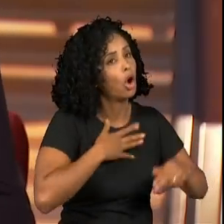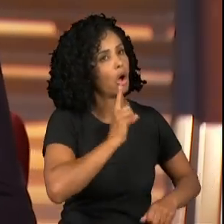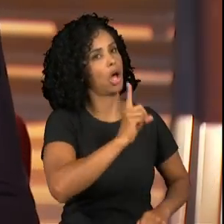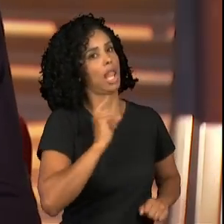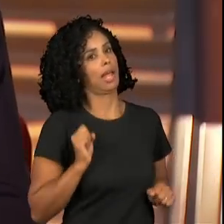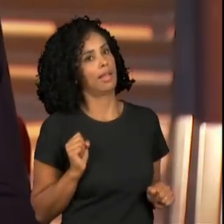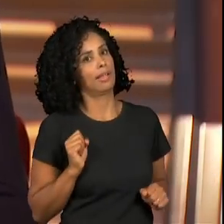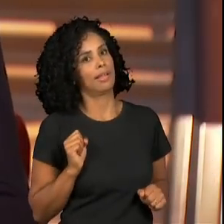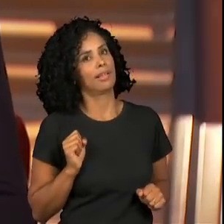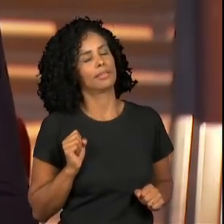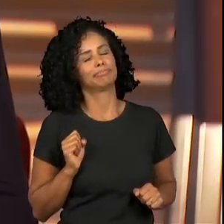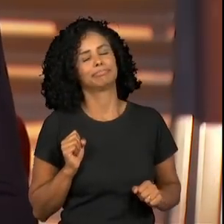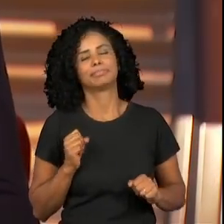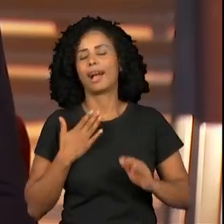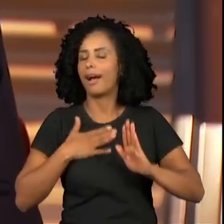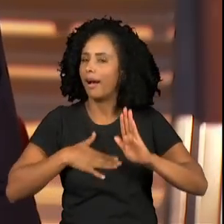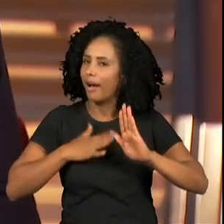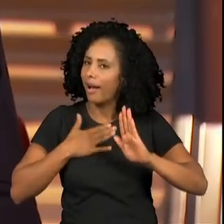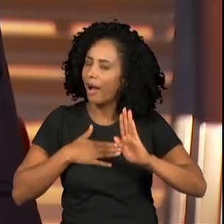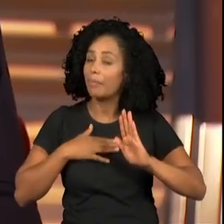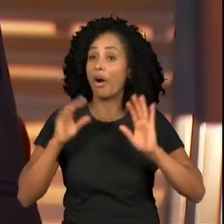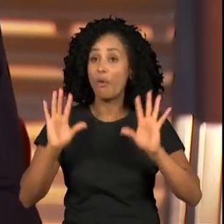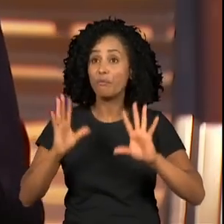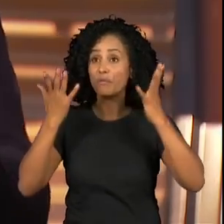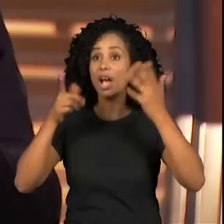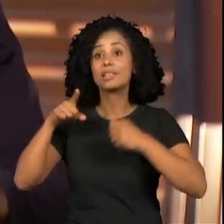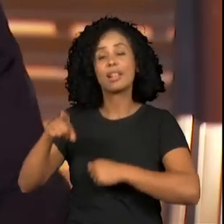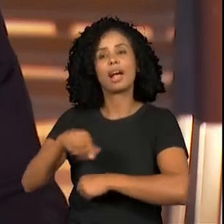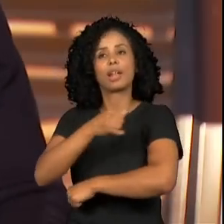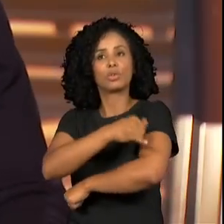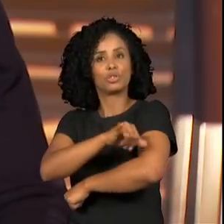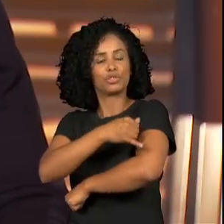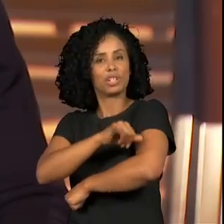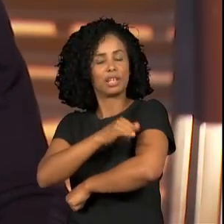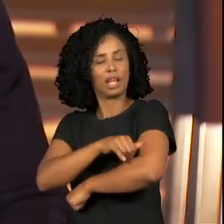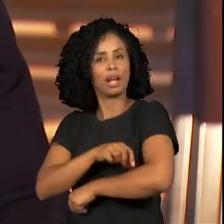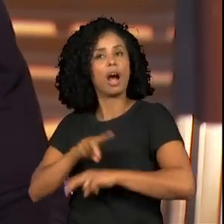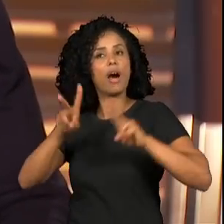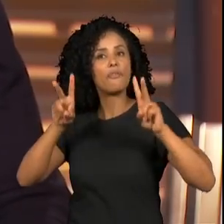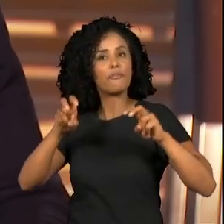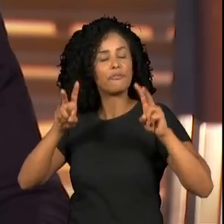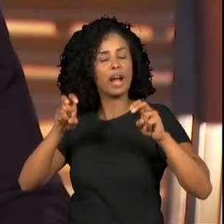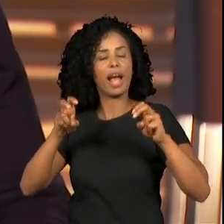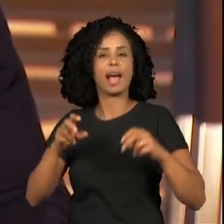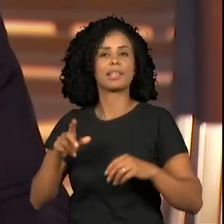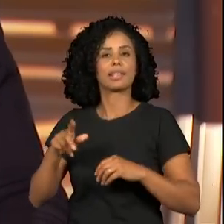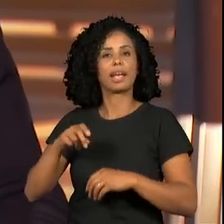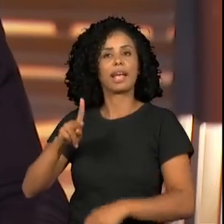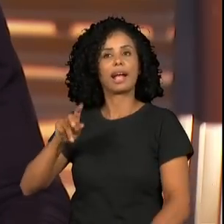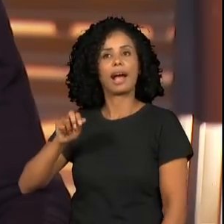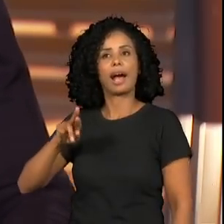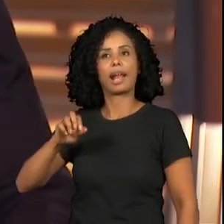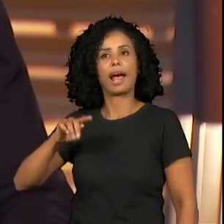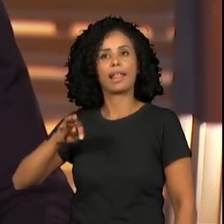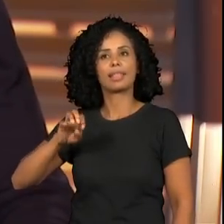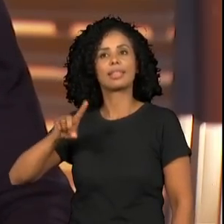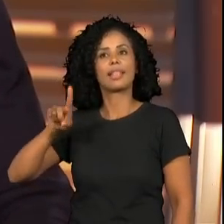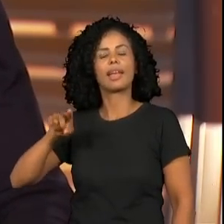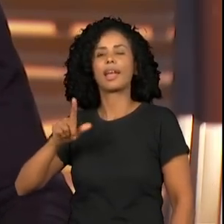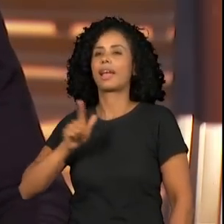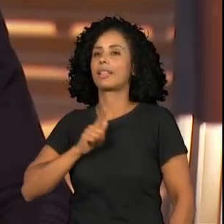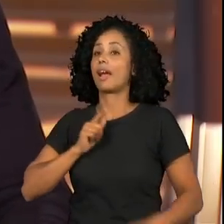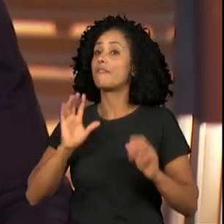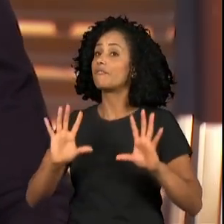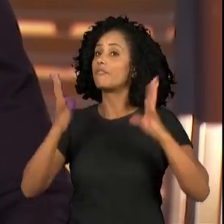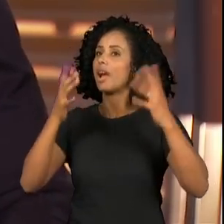mesmo, papo reto. A gente fez uma festa lá na Cidade de Deus, no Karatê, que é uma apaixonada Karatê. Era aniversário do Rio de Janeiro. Normalmente,